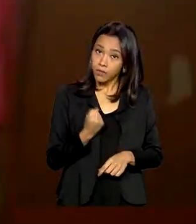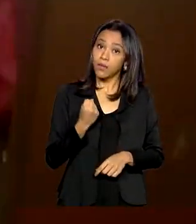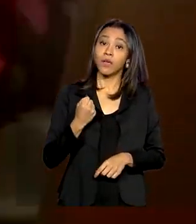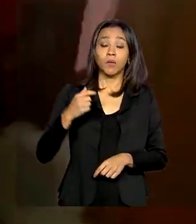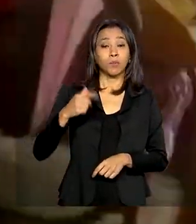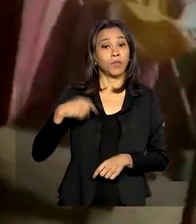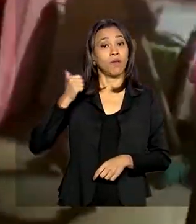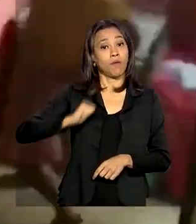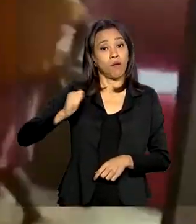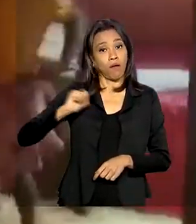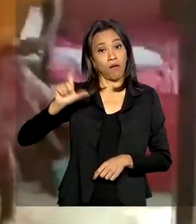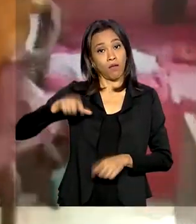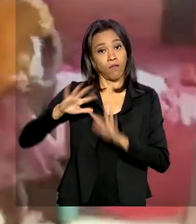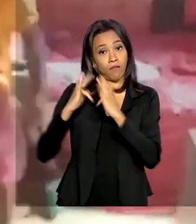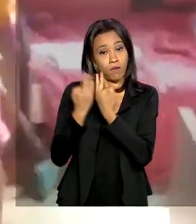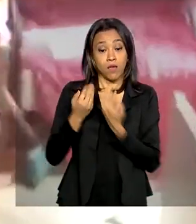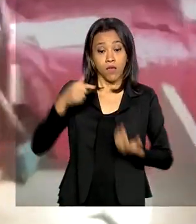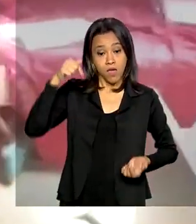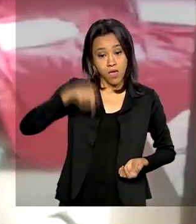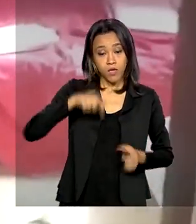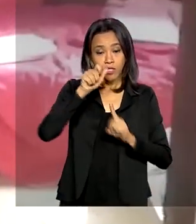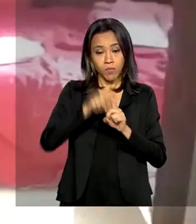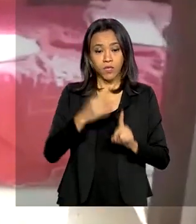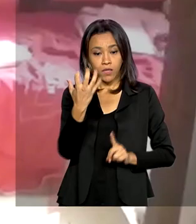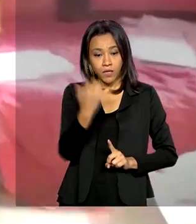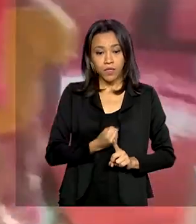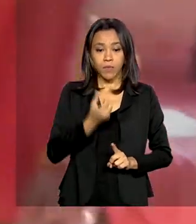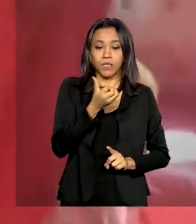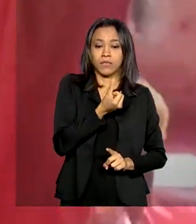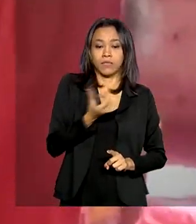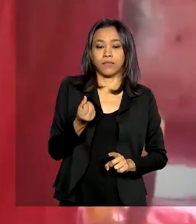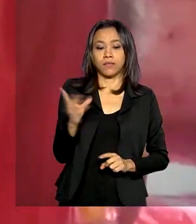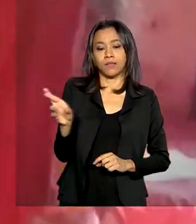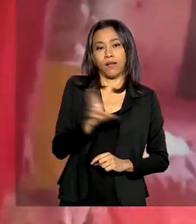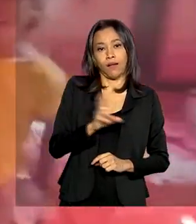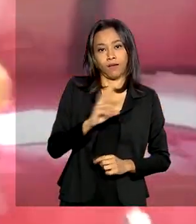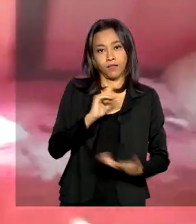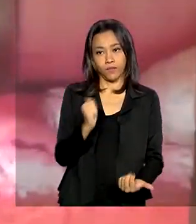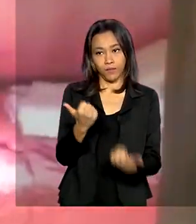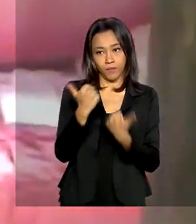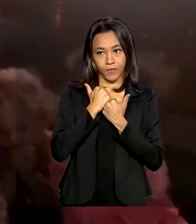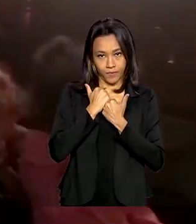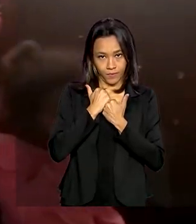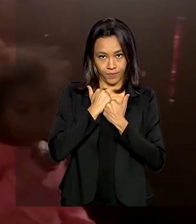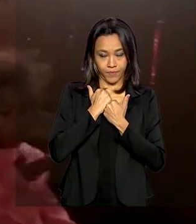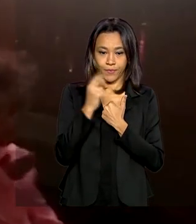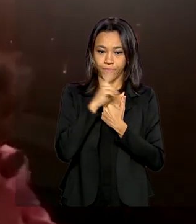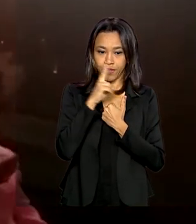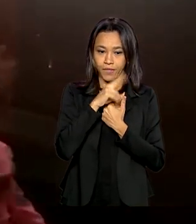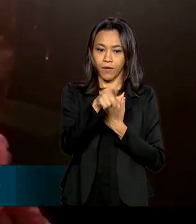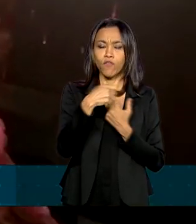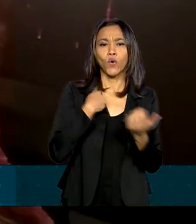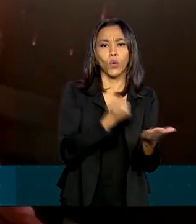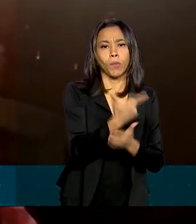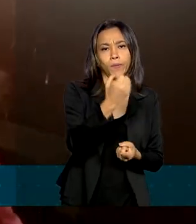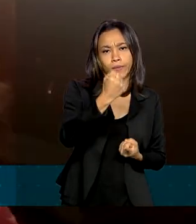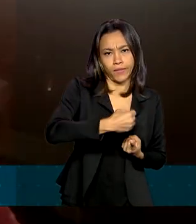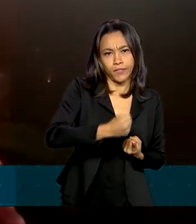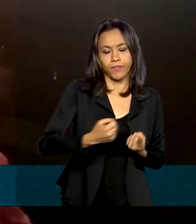Família e este mês vai receber 600 reais de auxílio emergencial. Comprar um leite, comprar